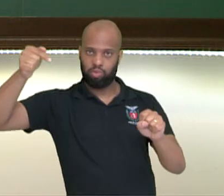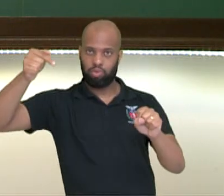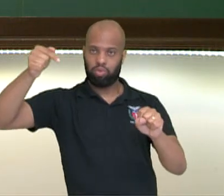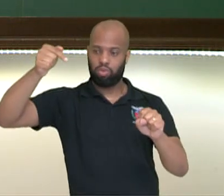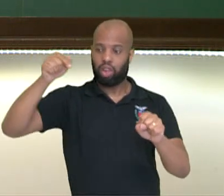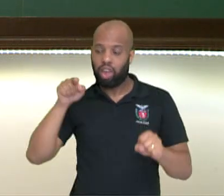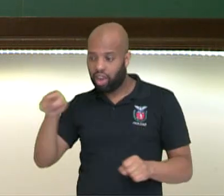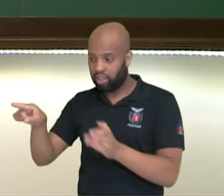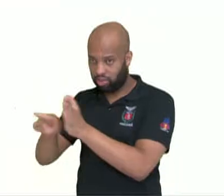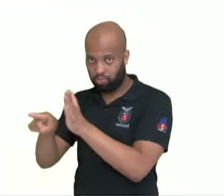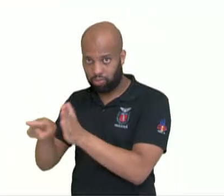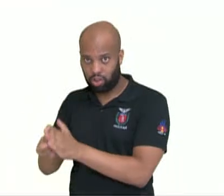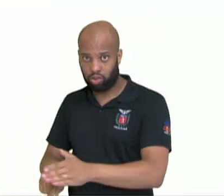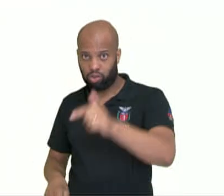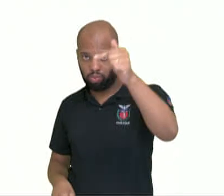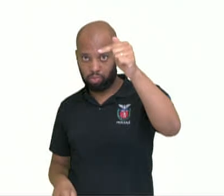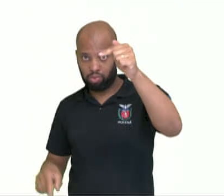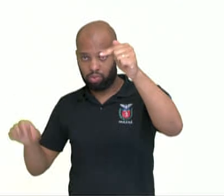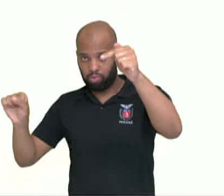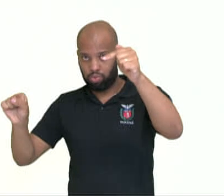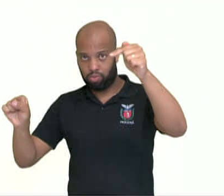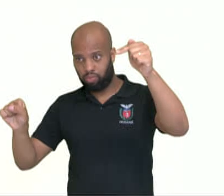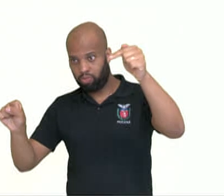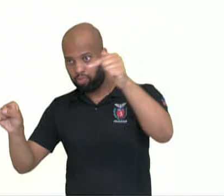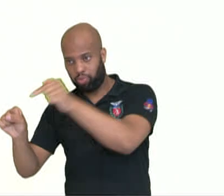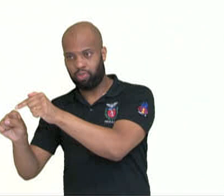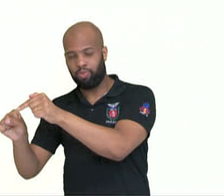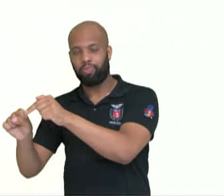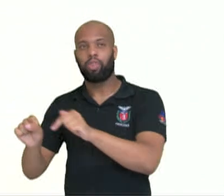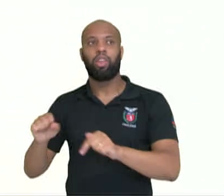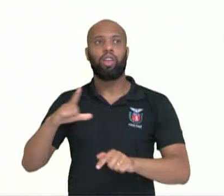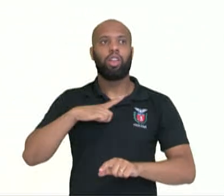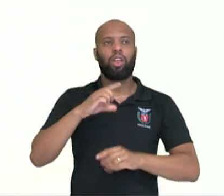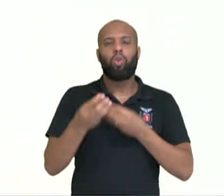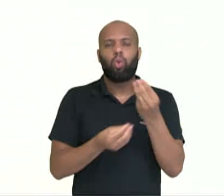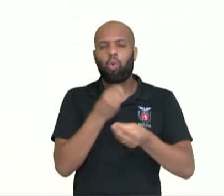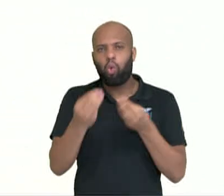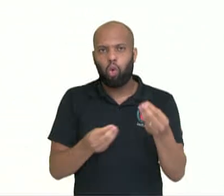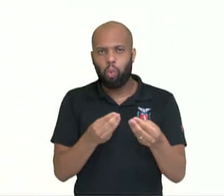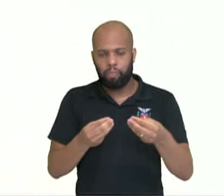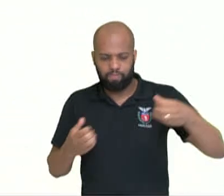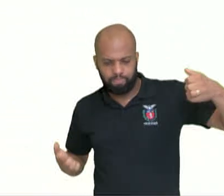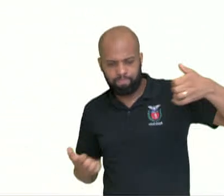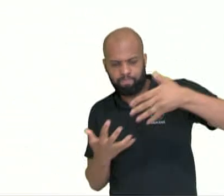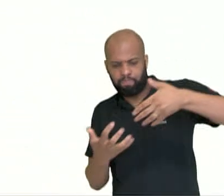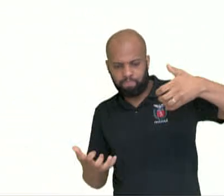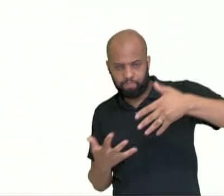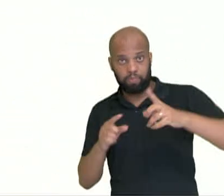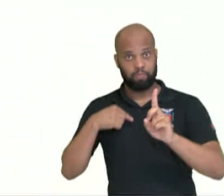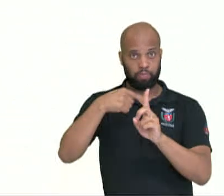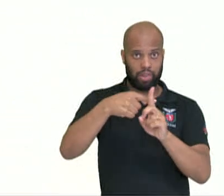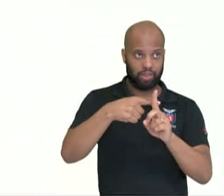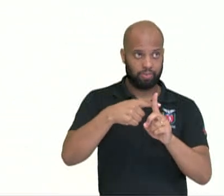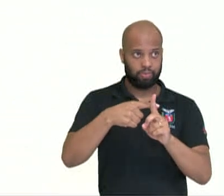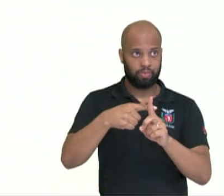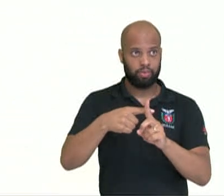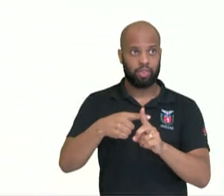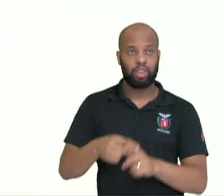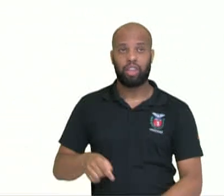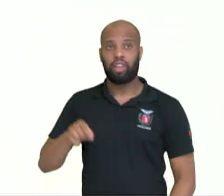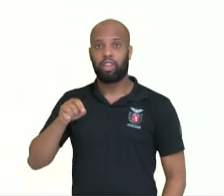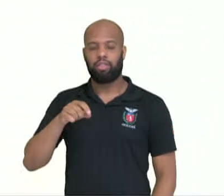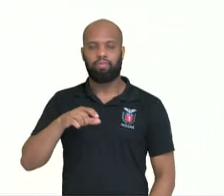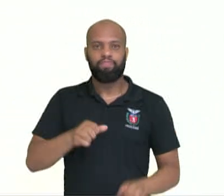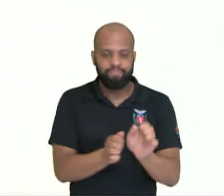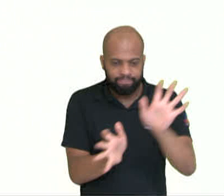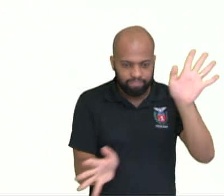isso campo de atração. Ok? Então lembre-se, linhas de campo na carga negativa entram nela. Linhas de campo na carga positiva para